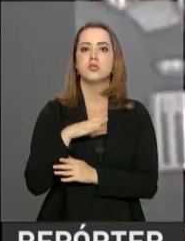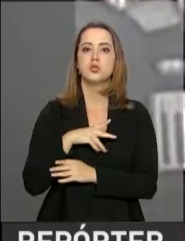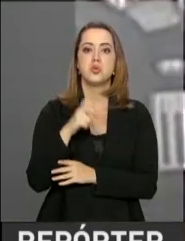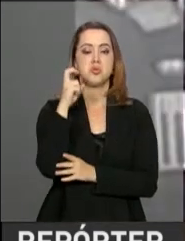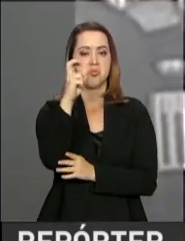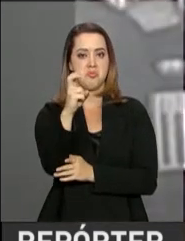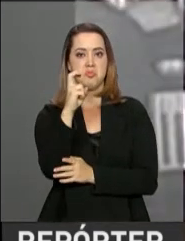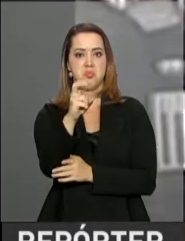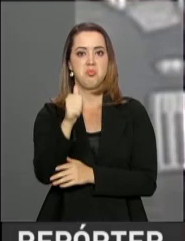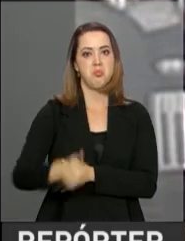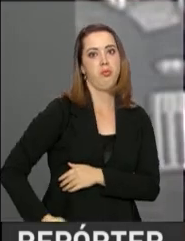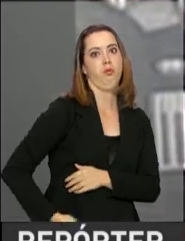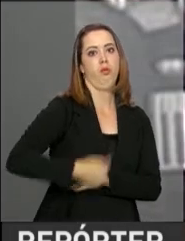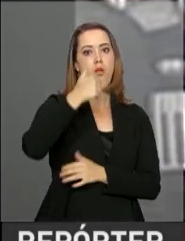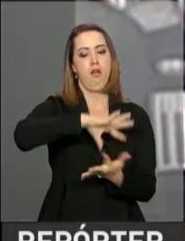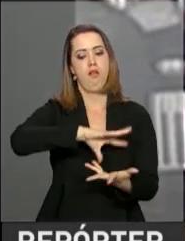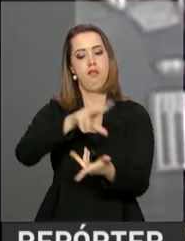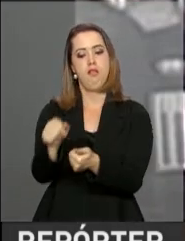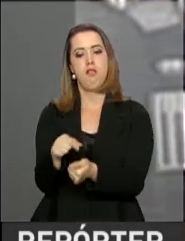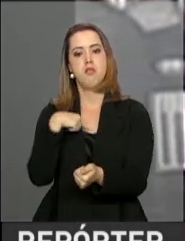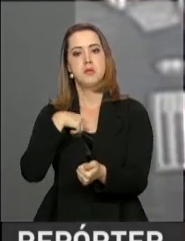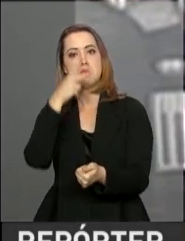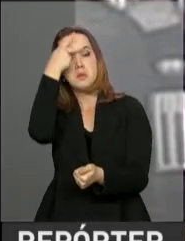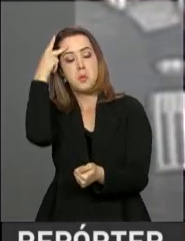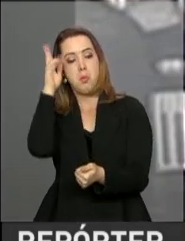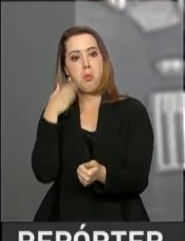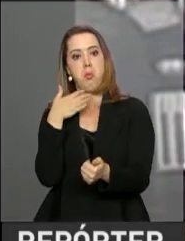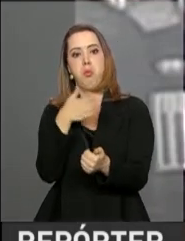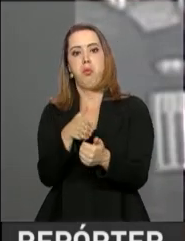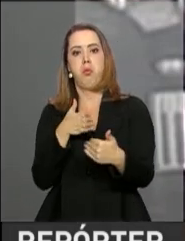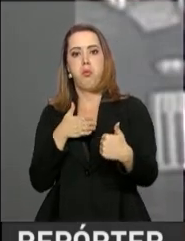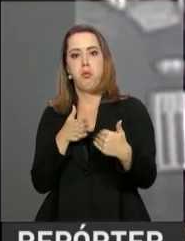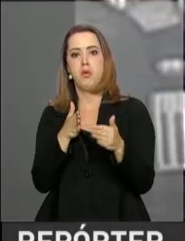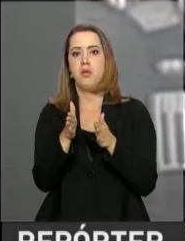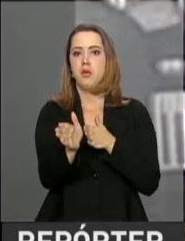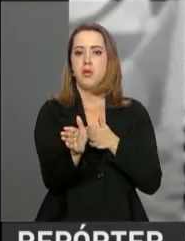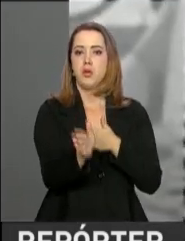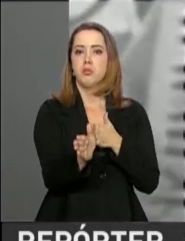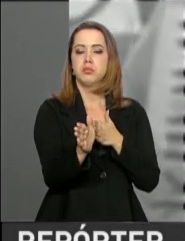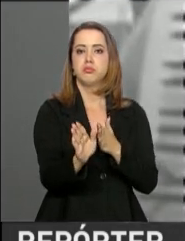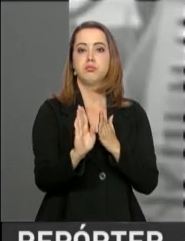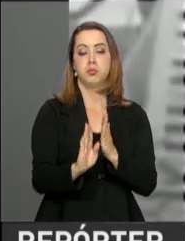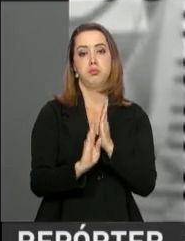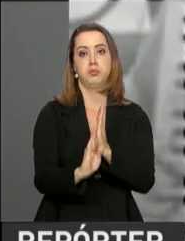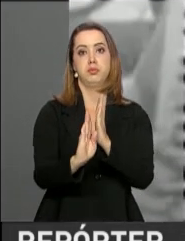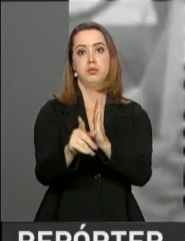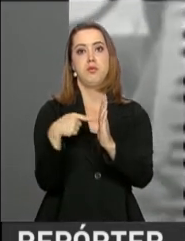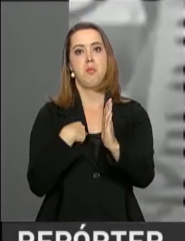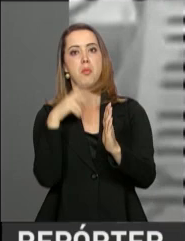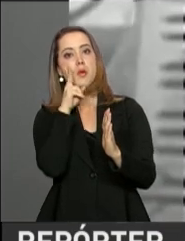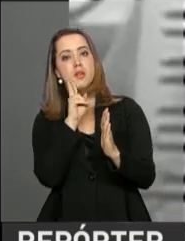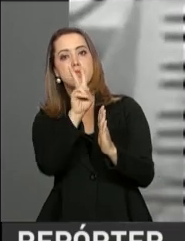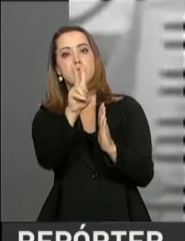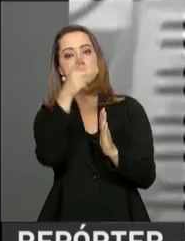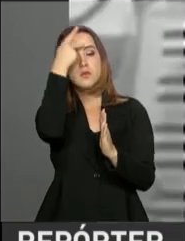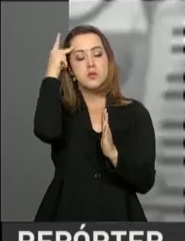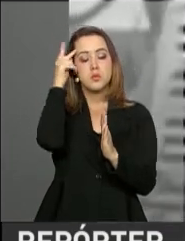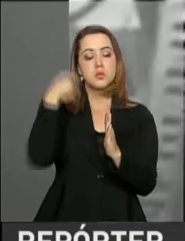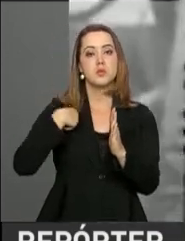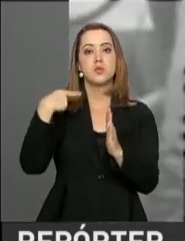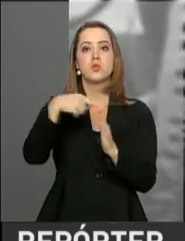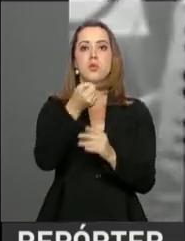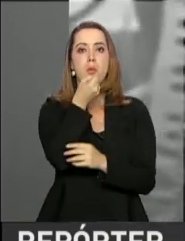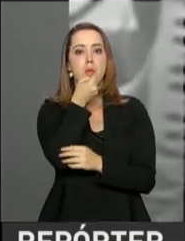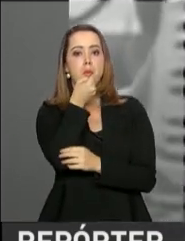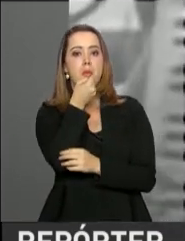potentes do mundo o público fazia fila nas portas da rádio no Rio de Janeiro para assistir os artistas que se apresentavam na